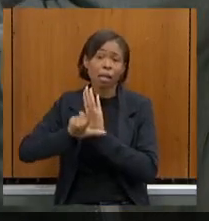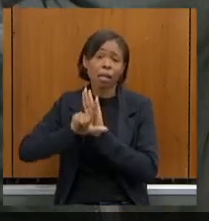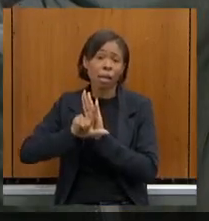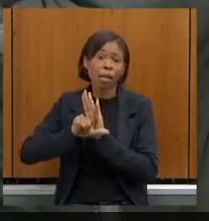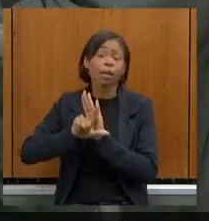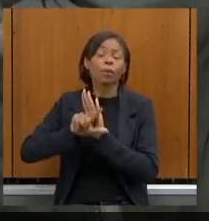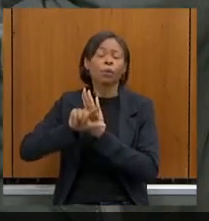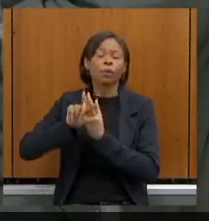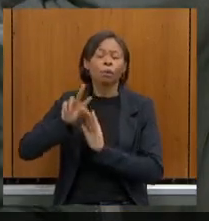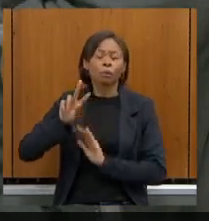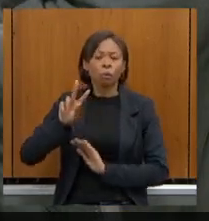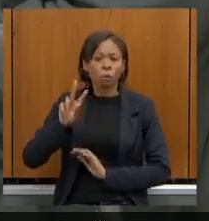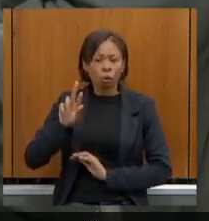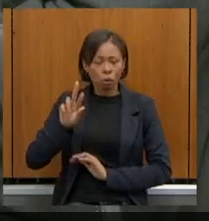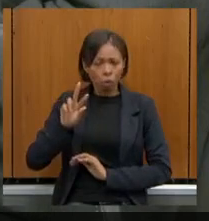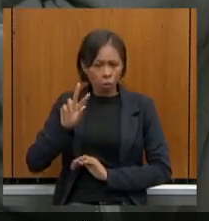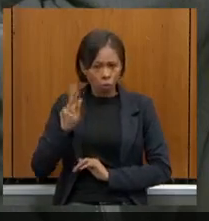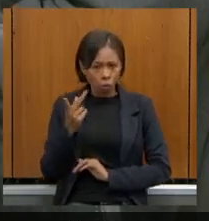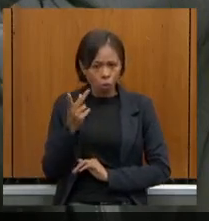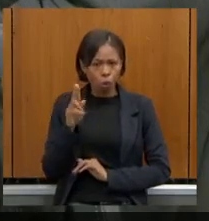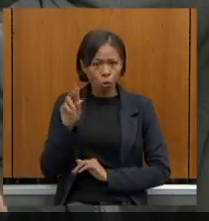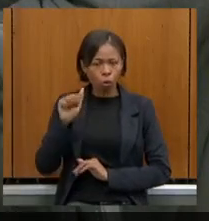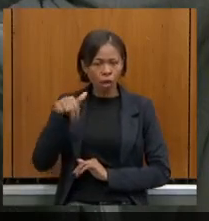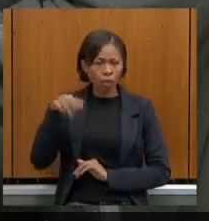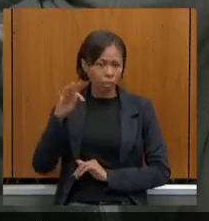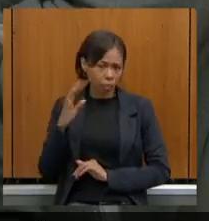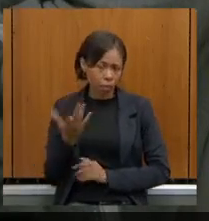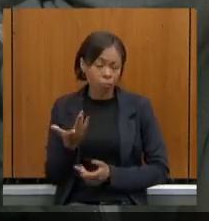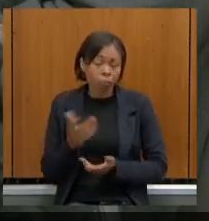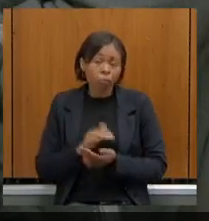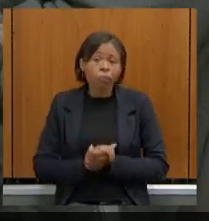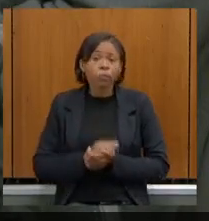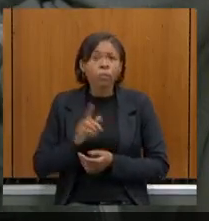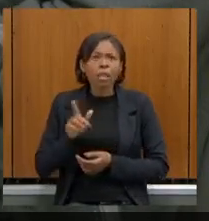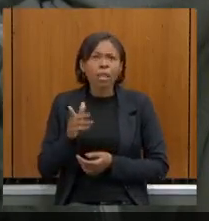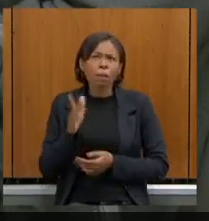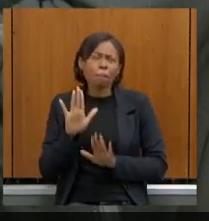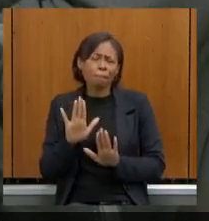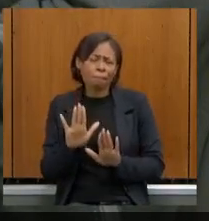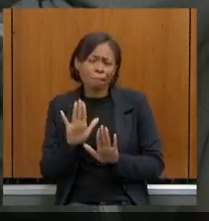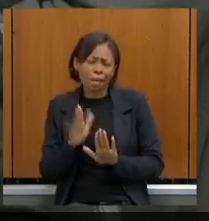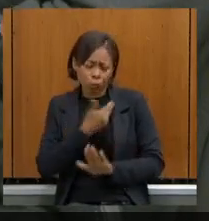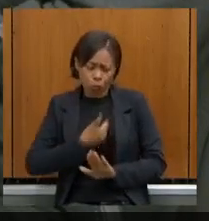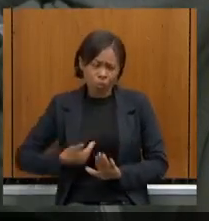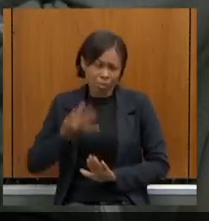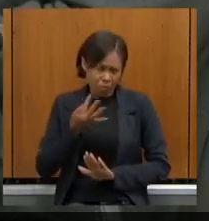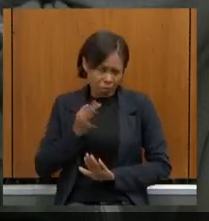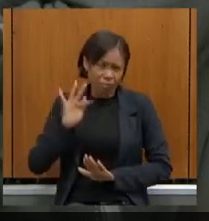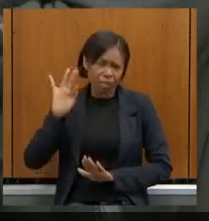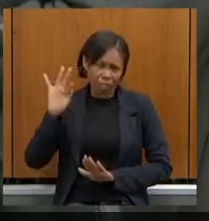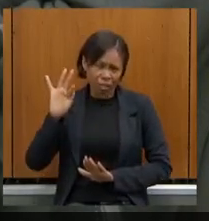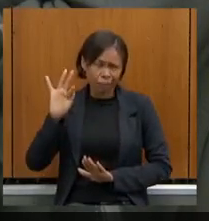acontece que o governo federal e aí deputado Boço que eu vou fazer um desabafo aqui o governo federal também